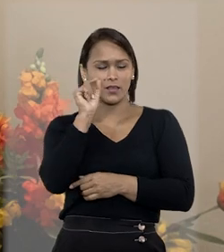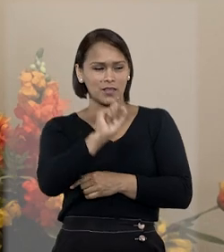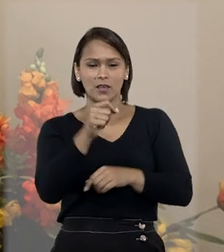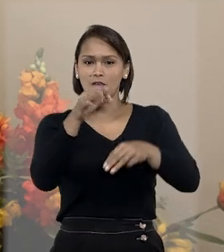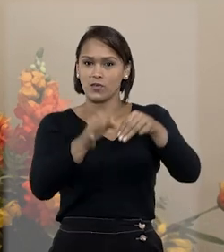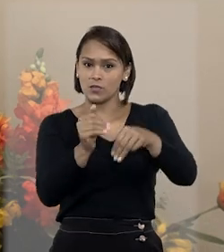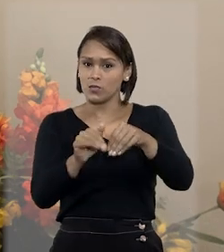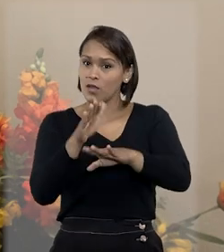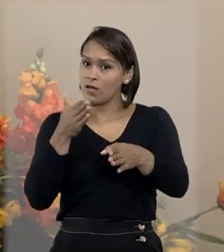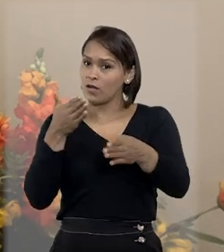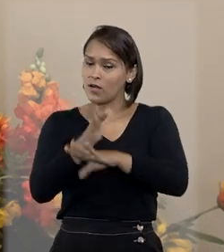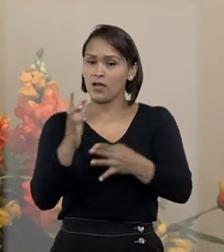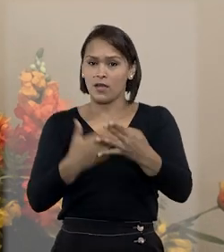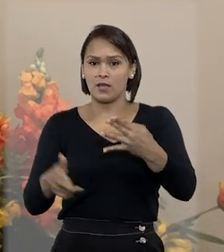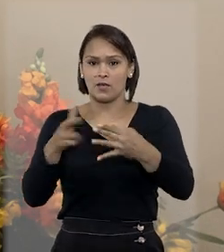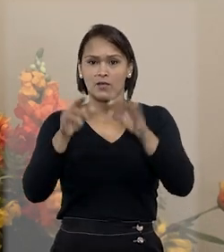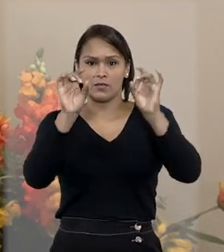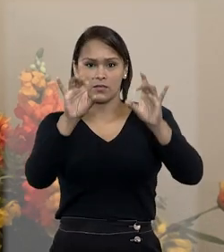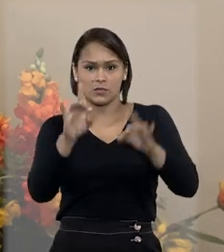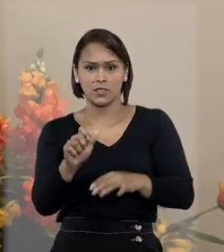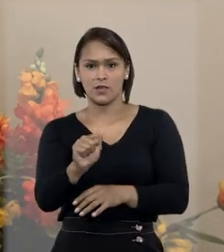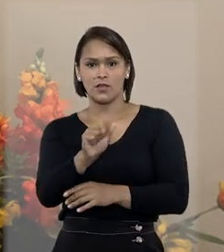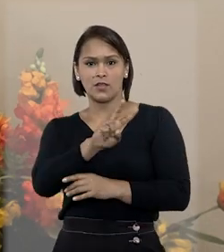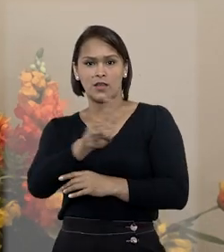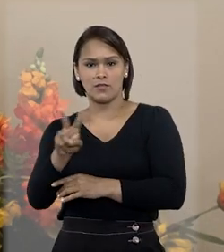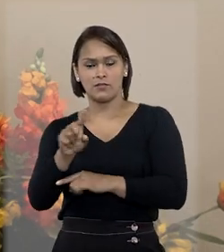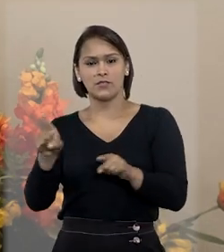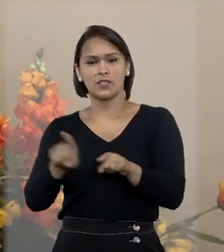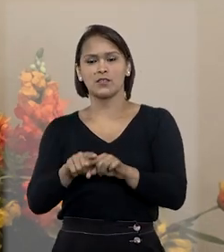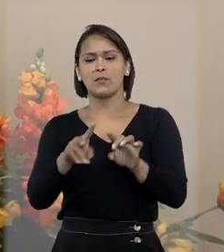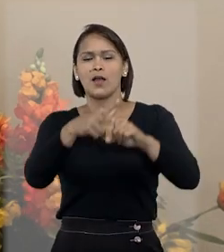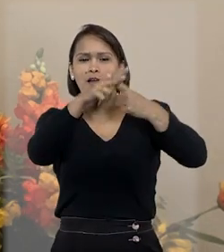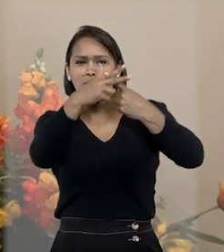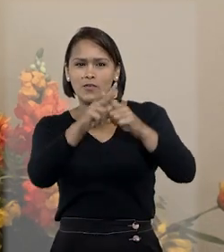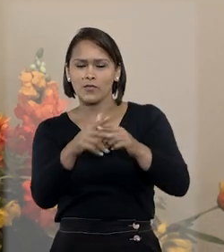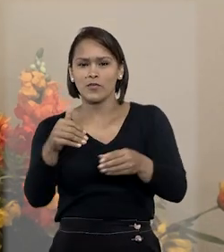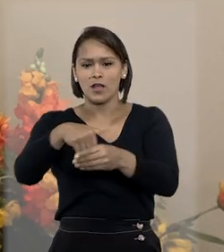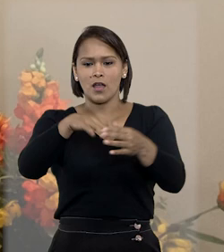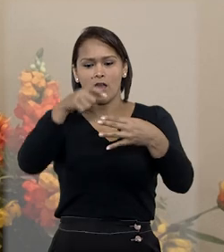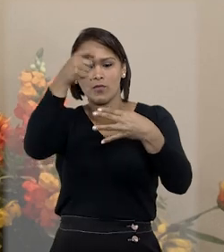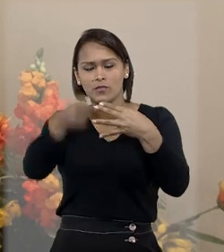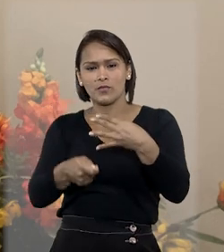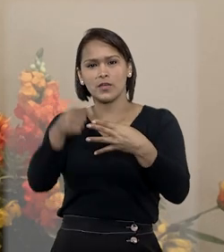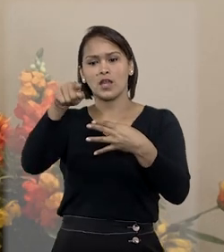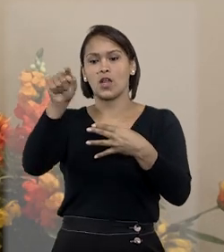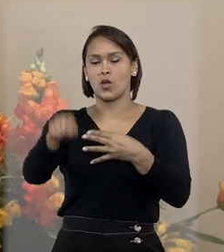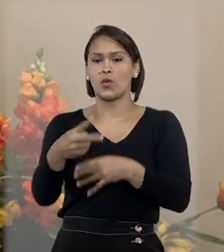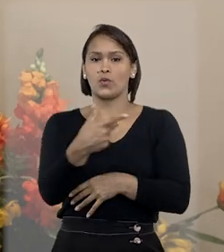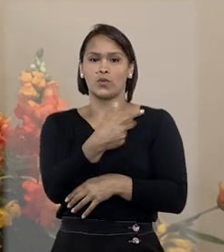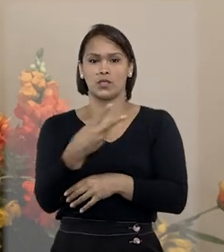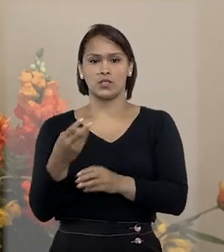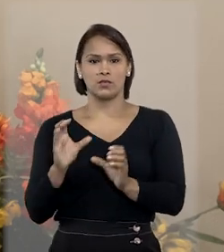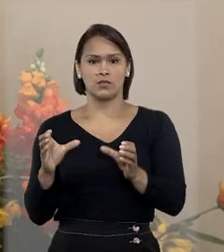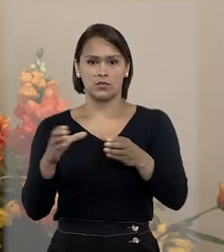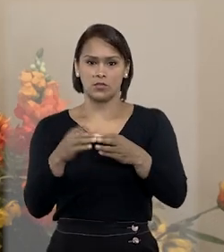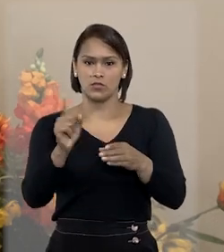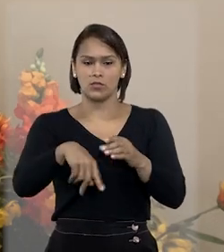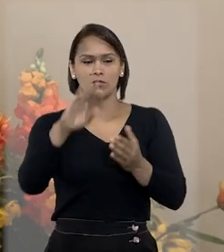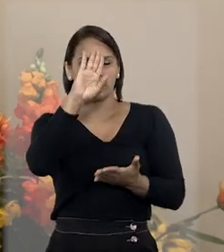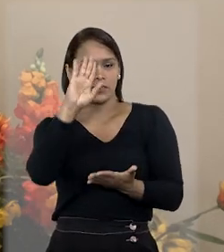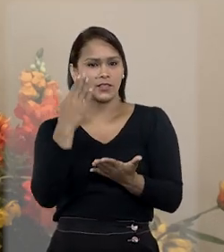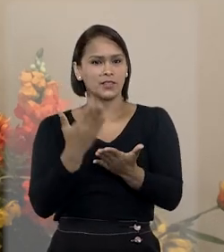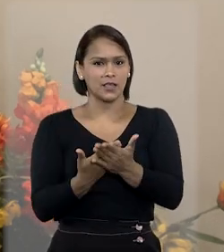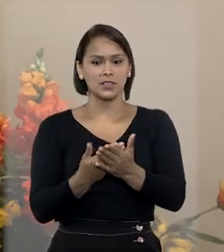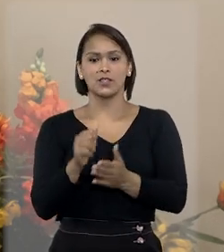essa entendimento os ministros deram provimento a recurso especial da Anvisa para reformar acórdão do Tribunal Regional Federal da 2ª